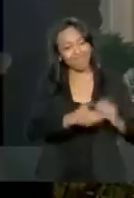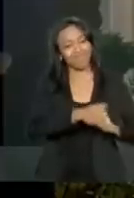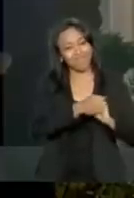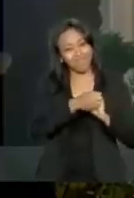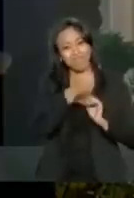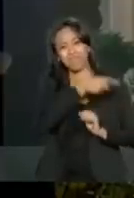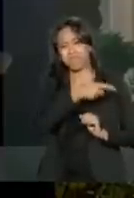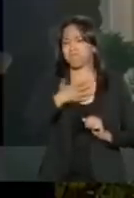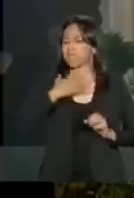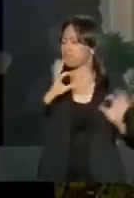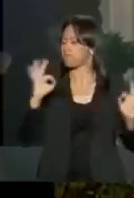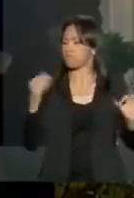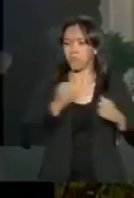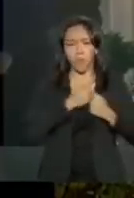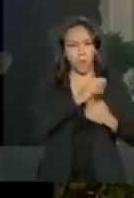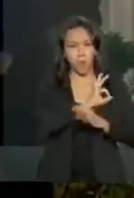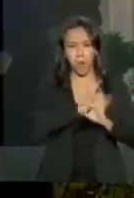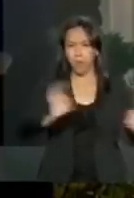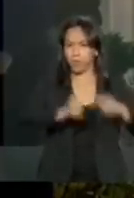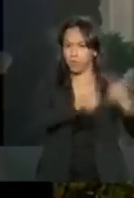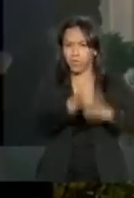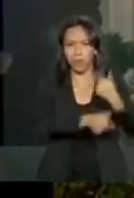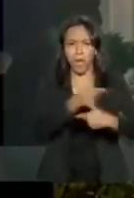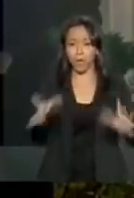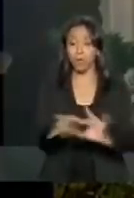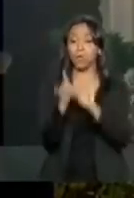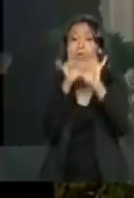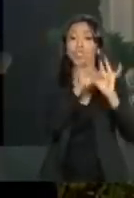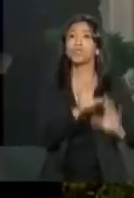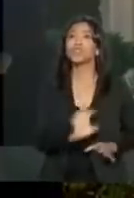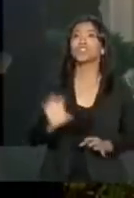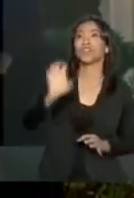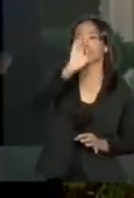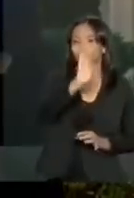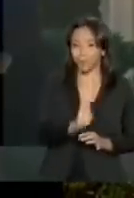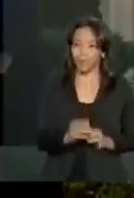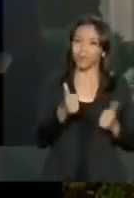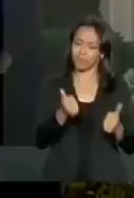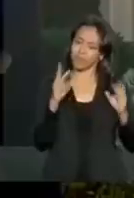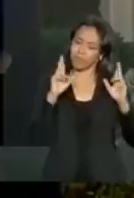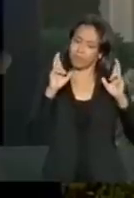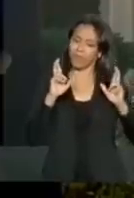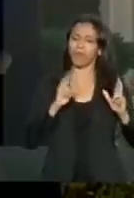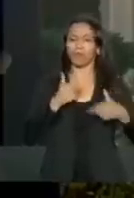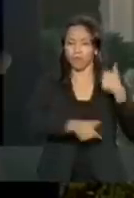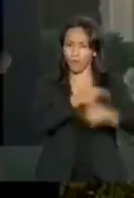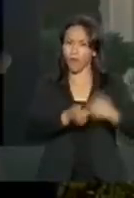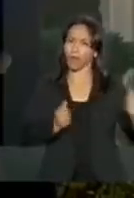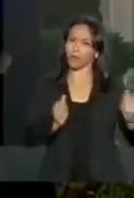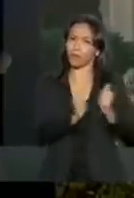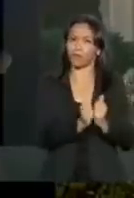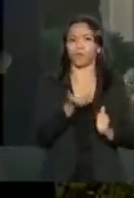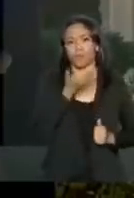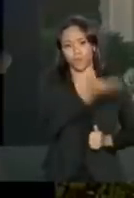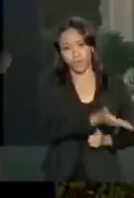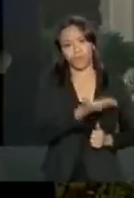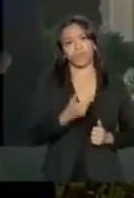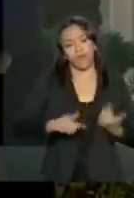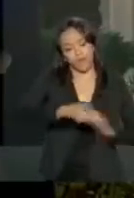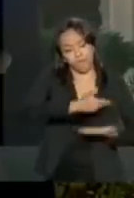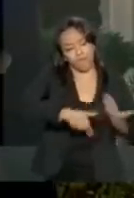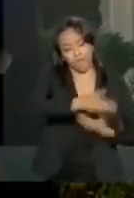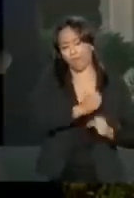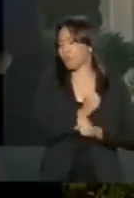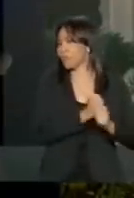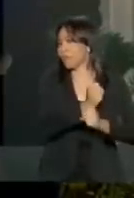trabalho fantástico, uniu o país e eu espero poder trabalhar com o senhor numa relação muito estreita